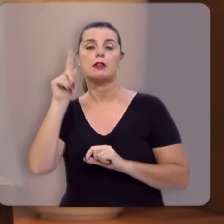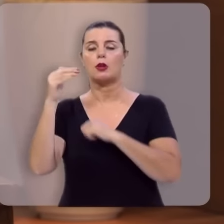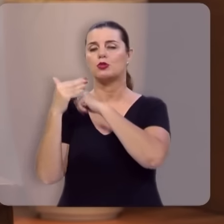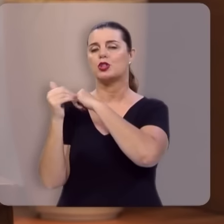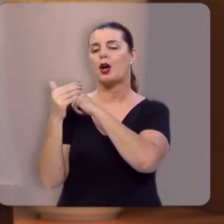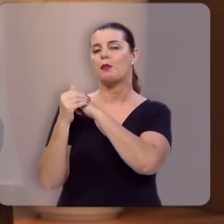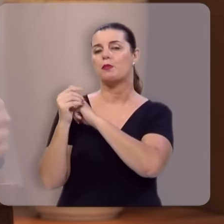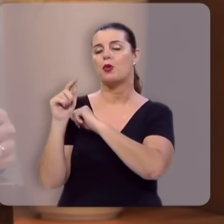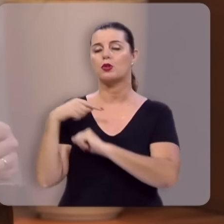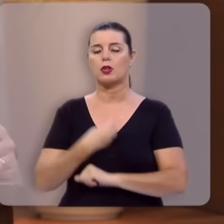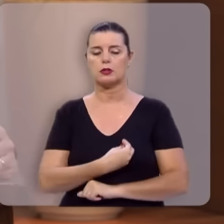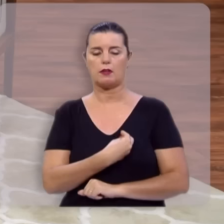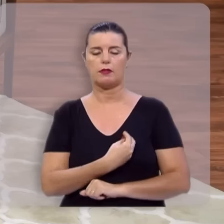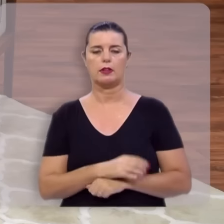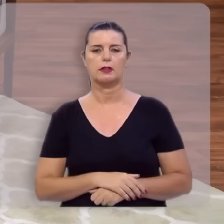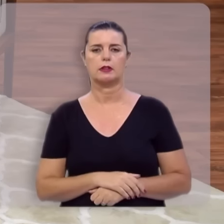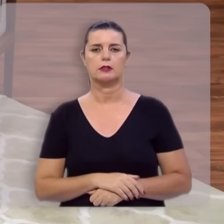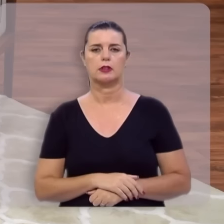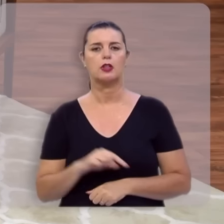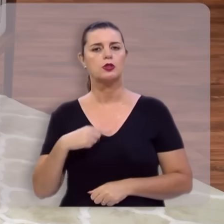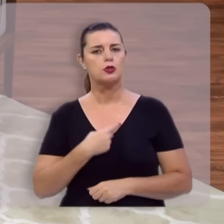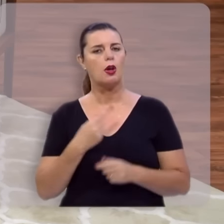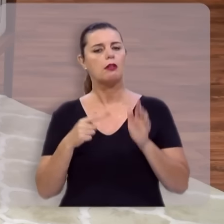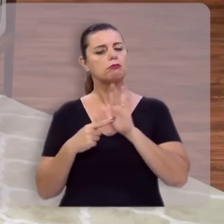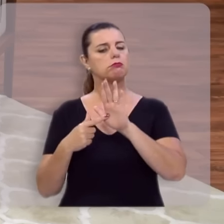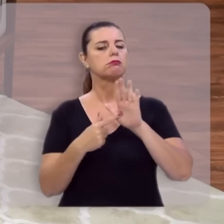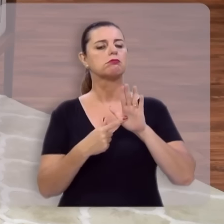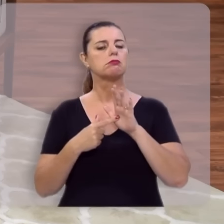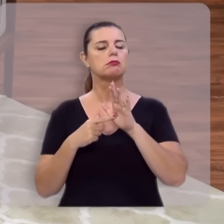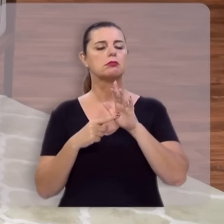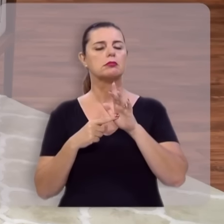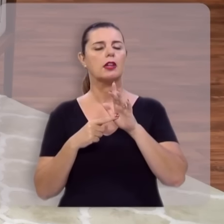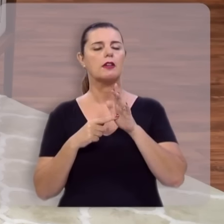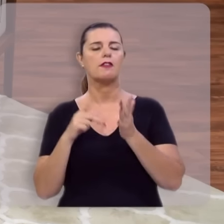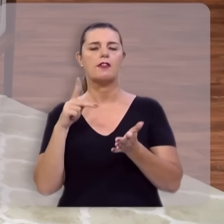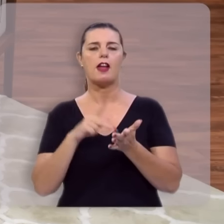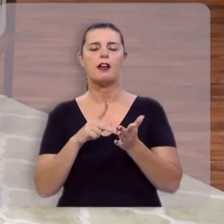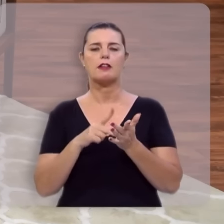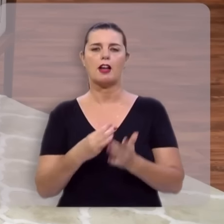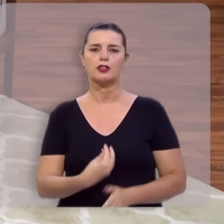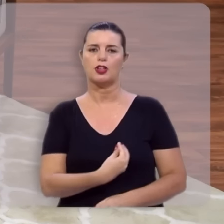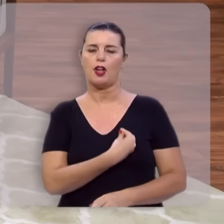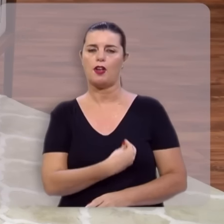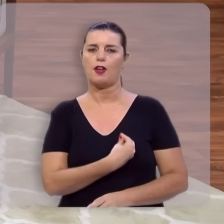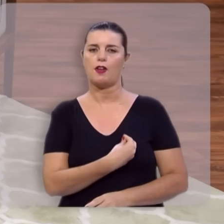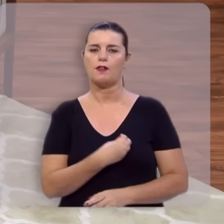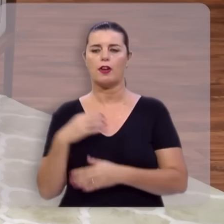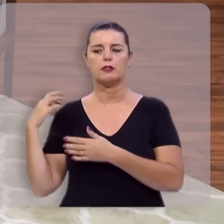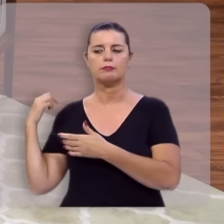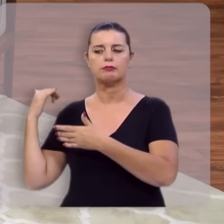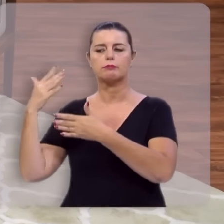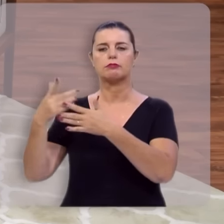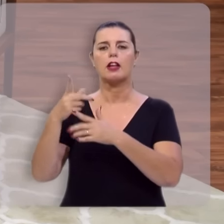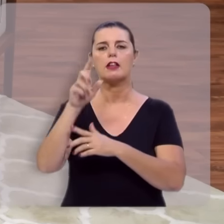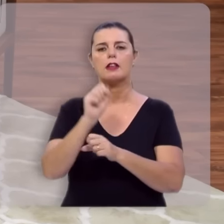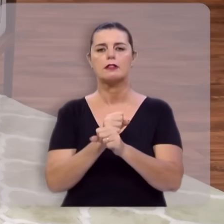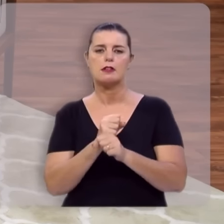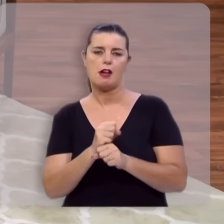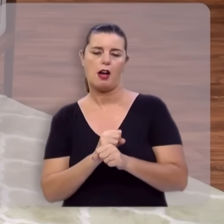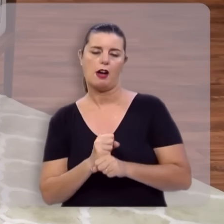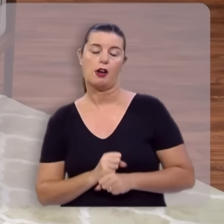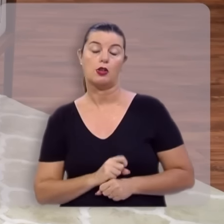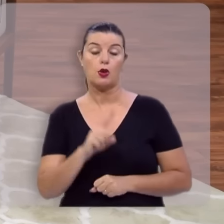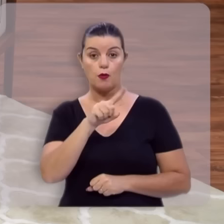te chamou para viver. É isso que nós temos apresentado no programa Verdade e Vida ao longo dos últimos 15